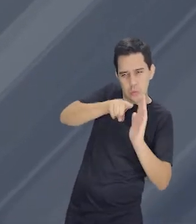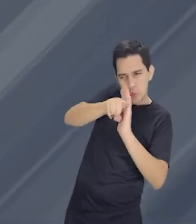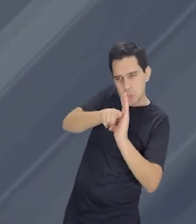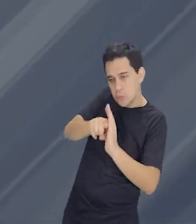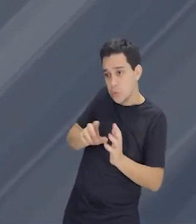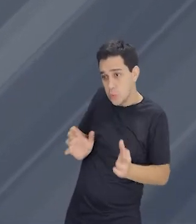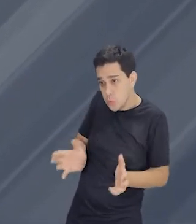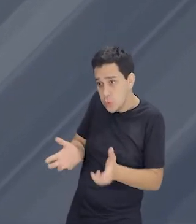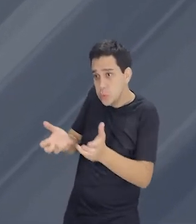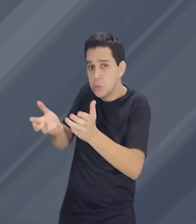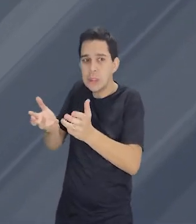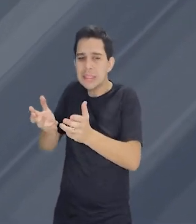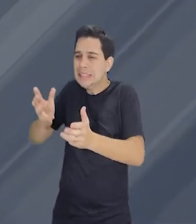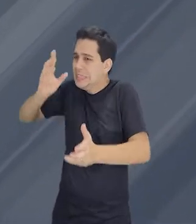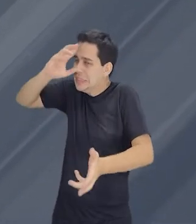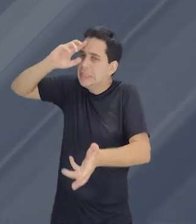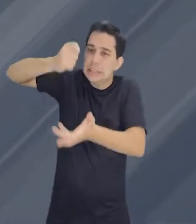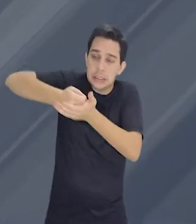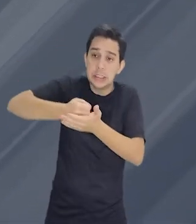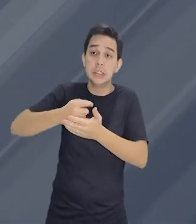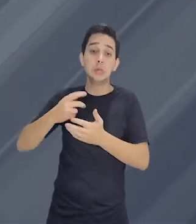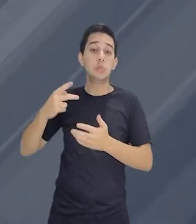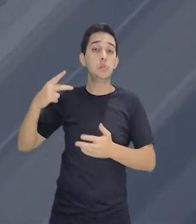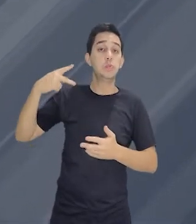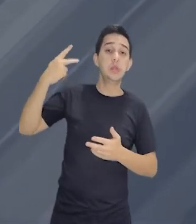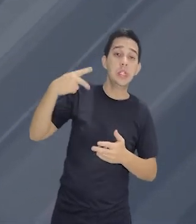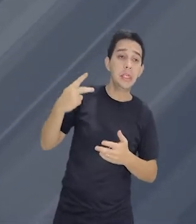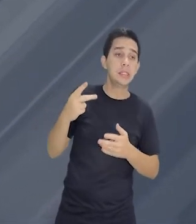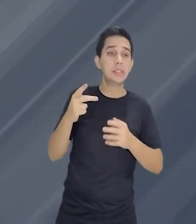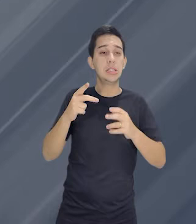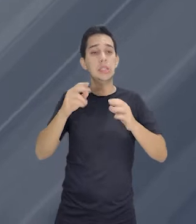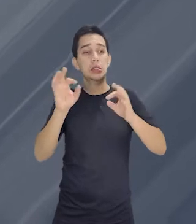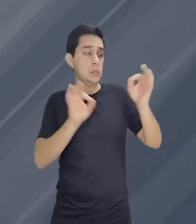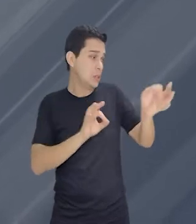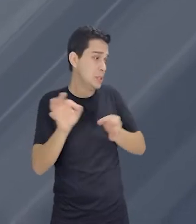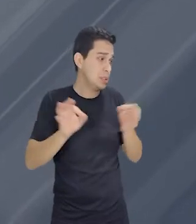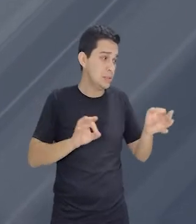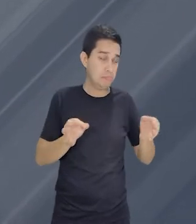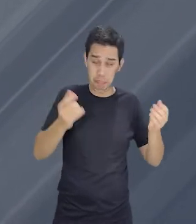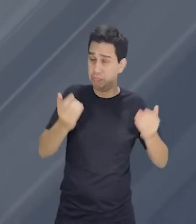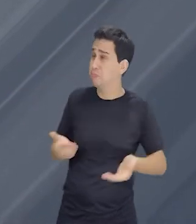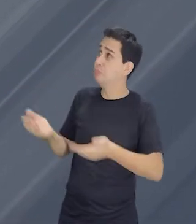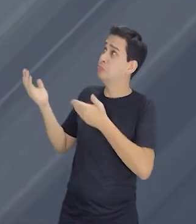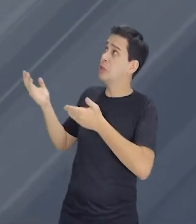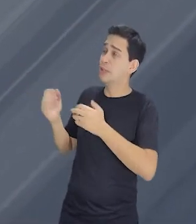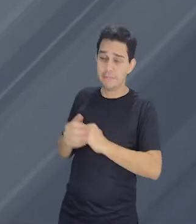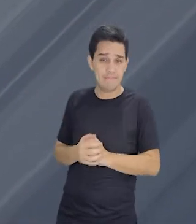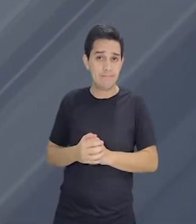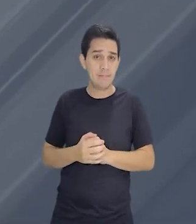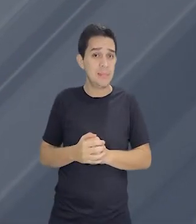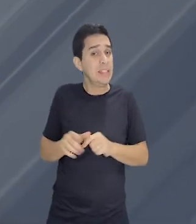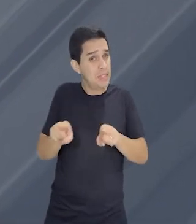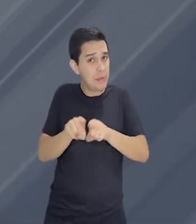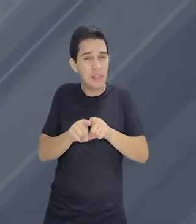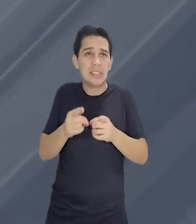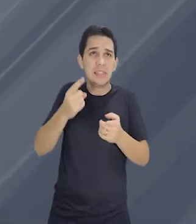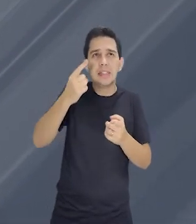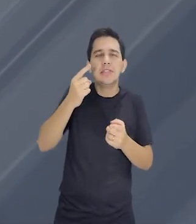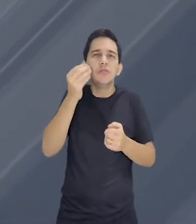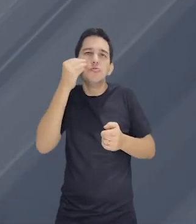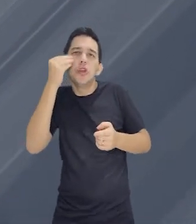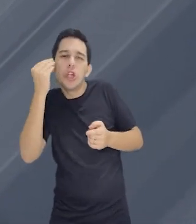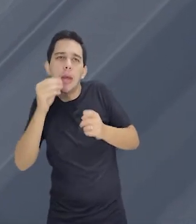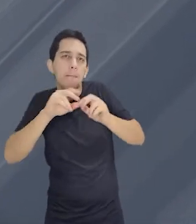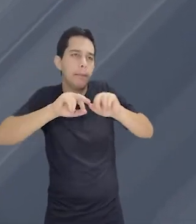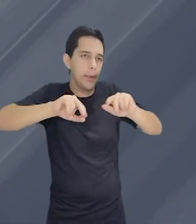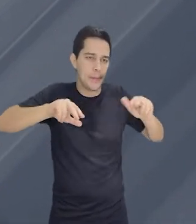integração e implementação de políticas, planos e projetos, inclusive de natureza experimental, relacionados tanto à atividade fim